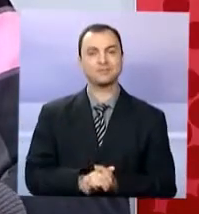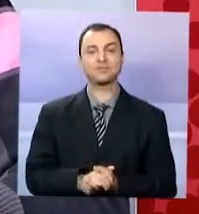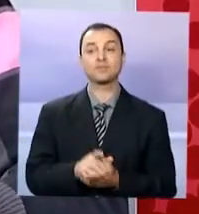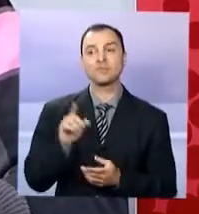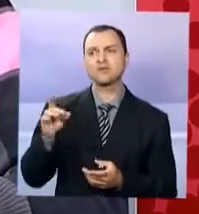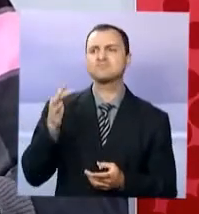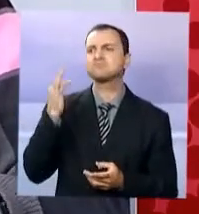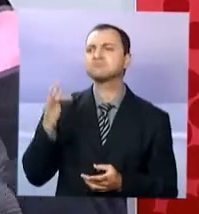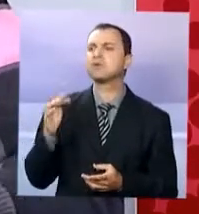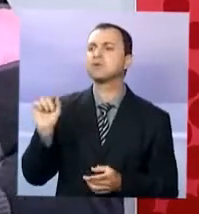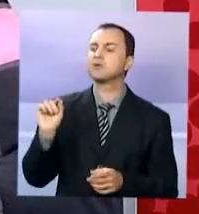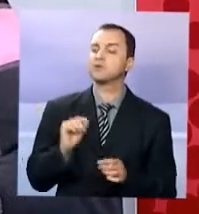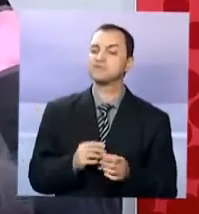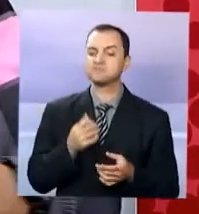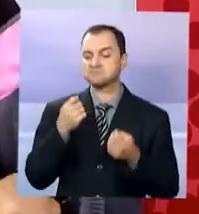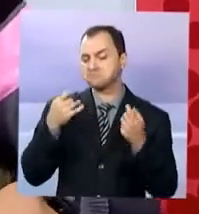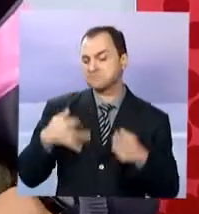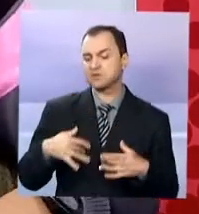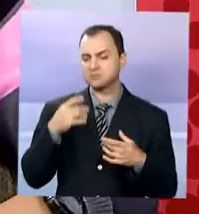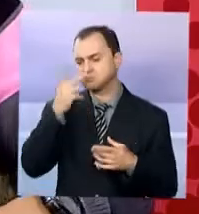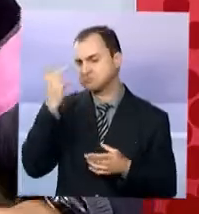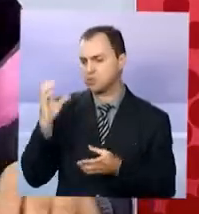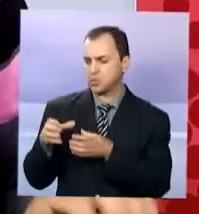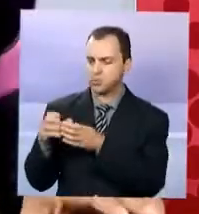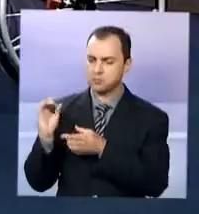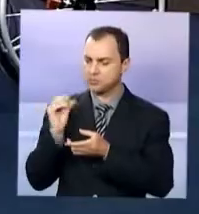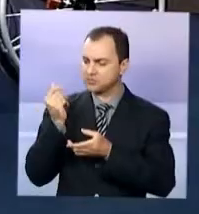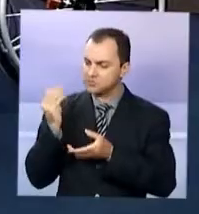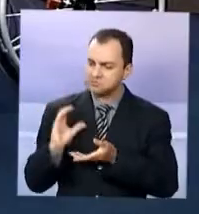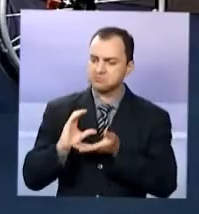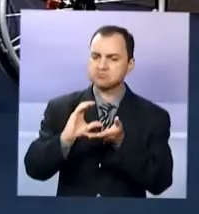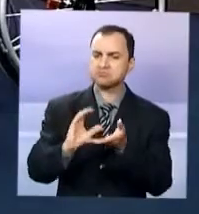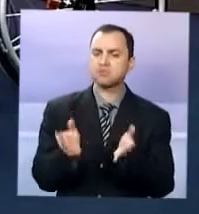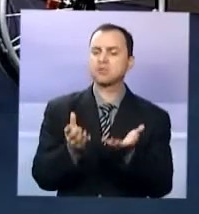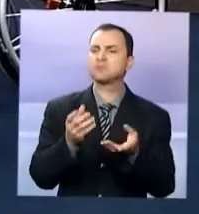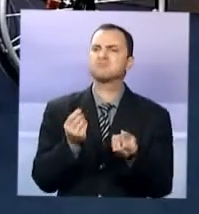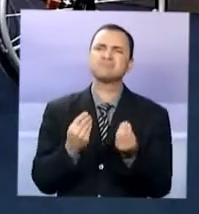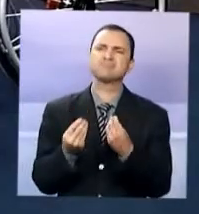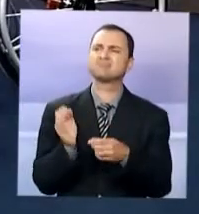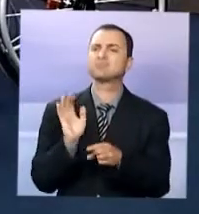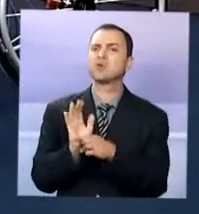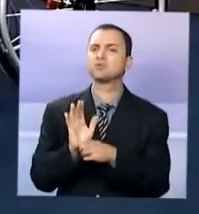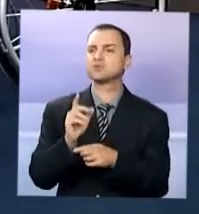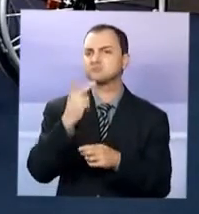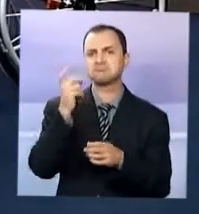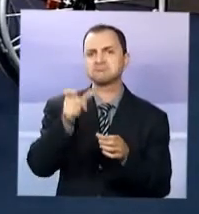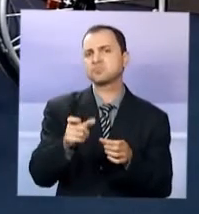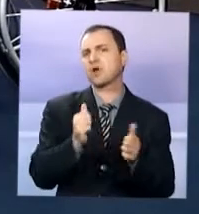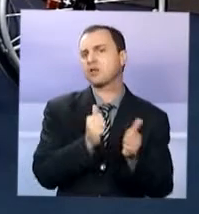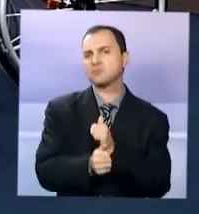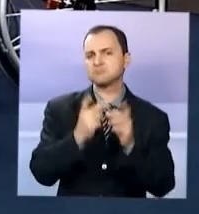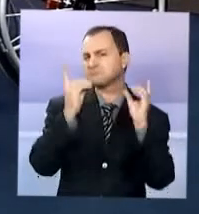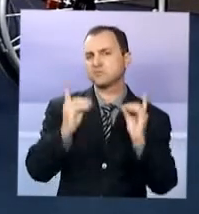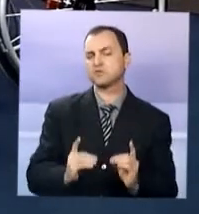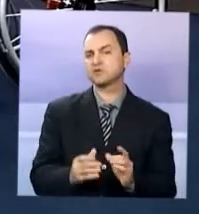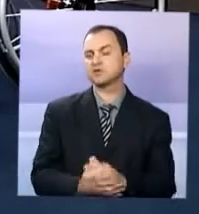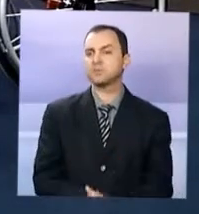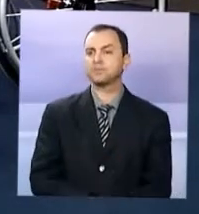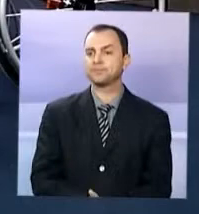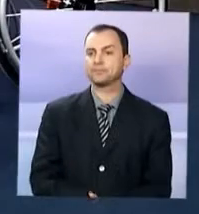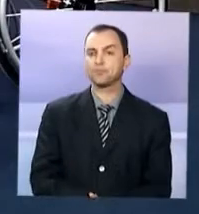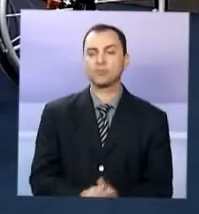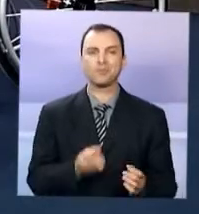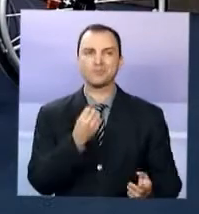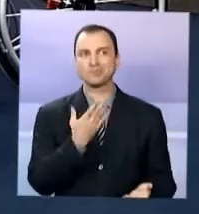a Fernanda falando um pouco de Patrocínio de incentivo como é que funciona isso para os atletas paralímpicos